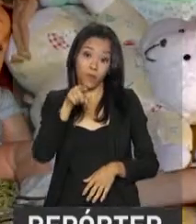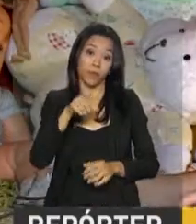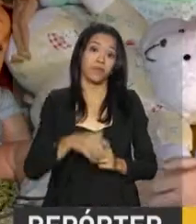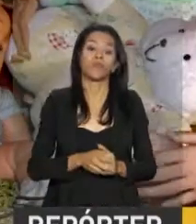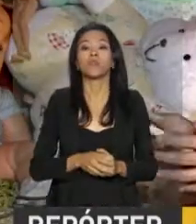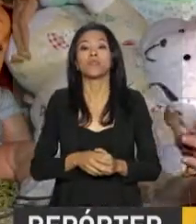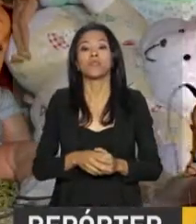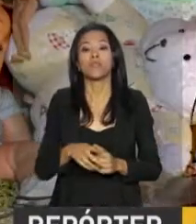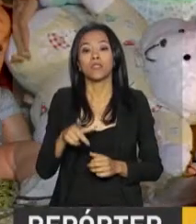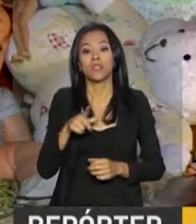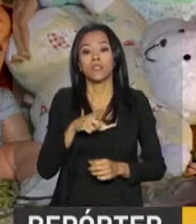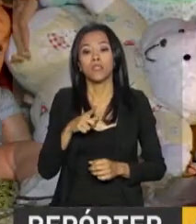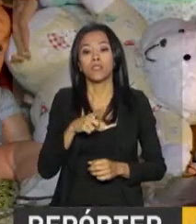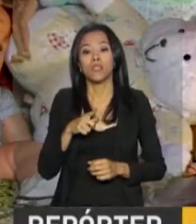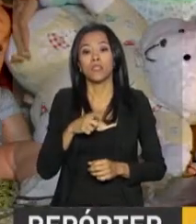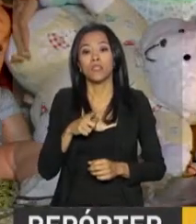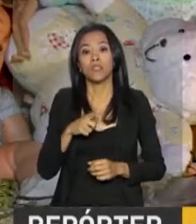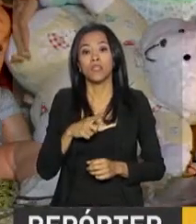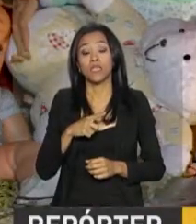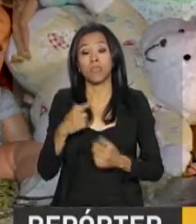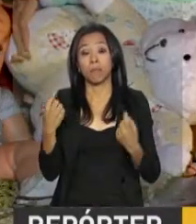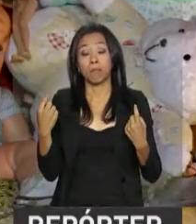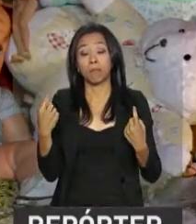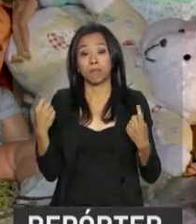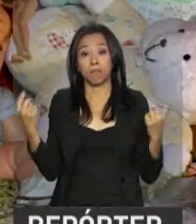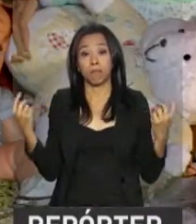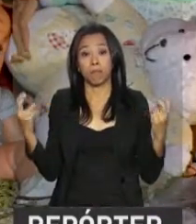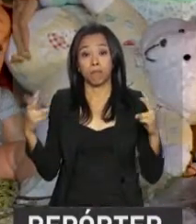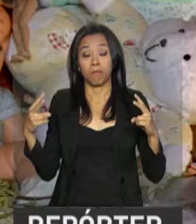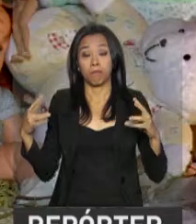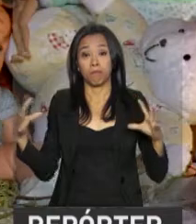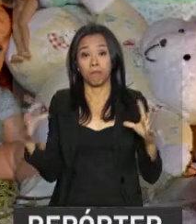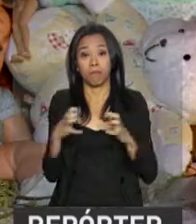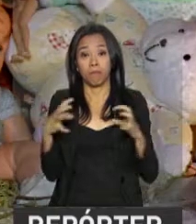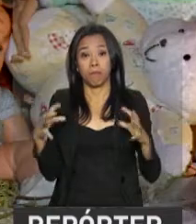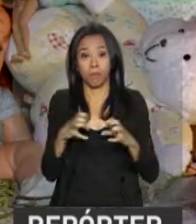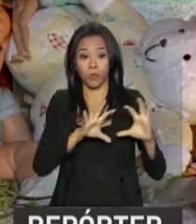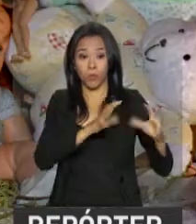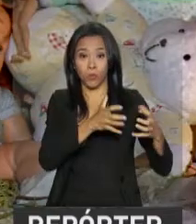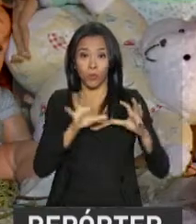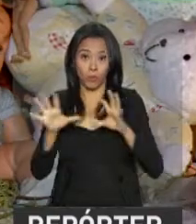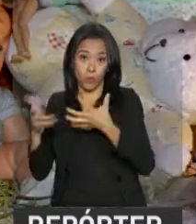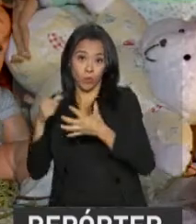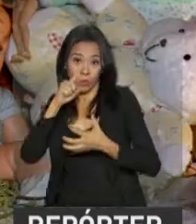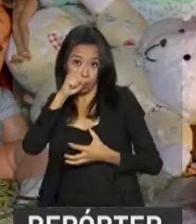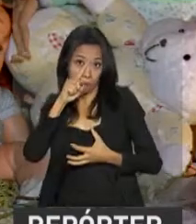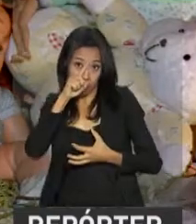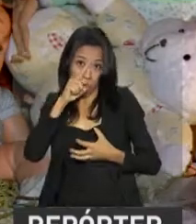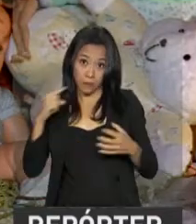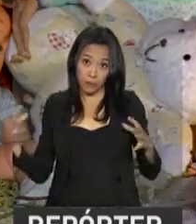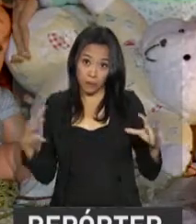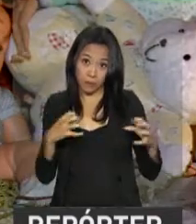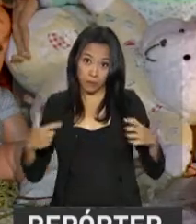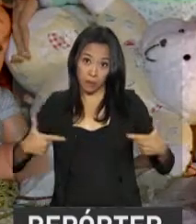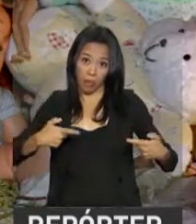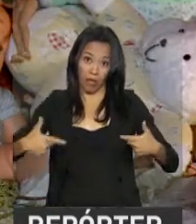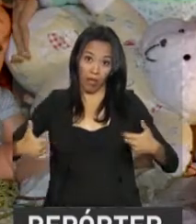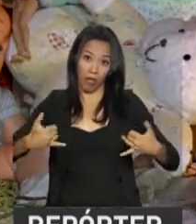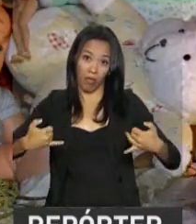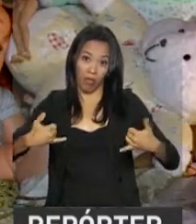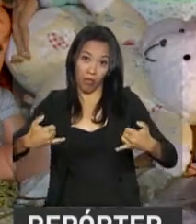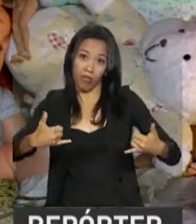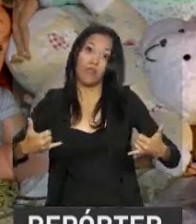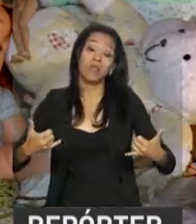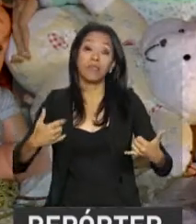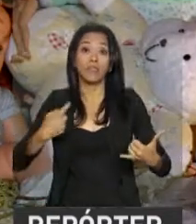de entre azazga essas gangues na essas facções está parecendo agora a gente fica com medo